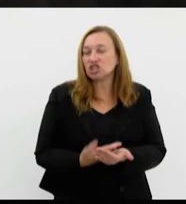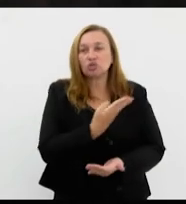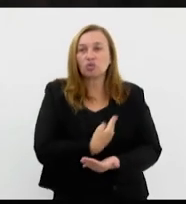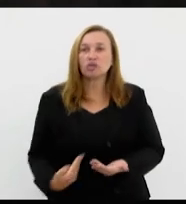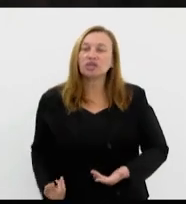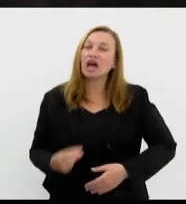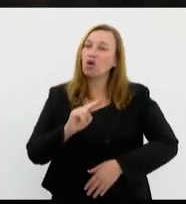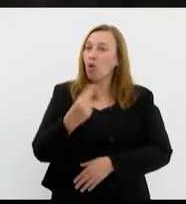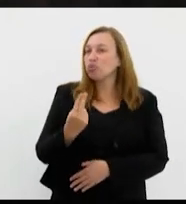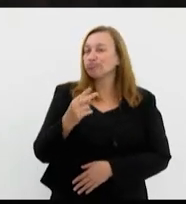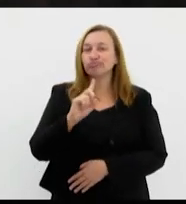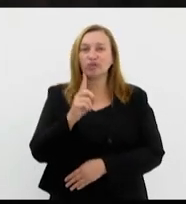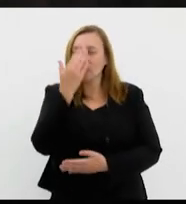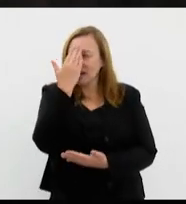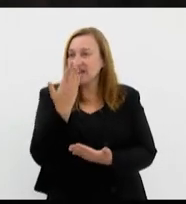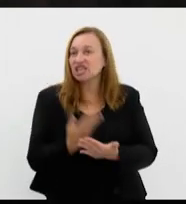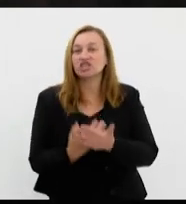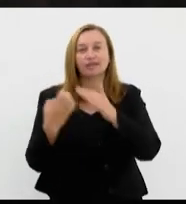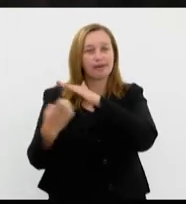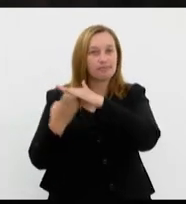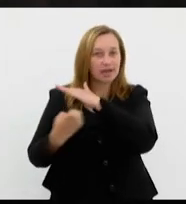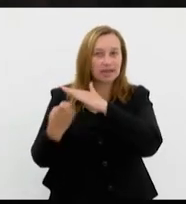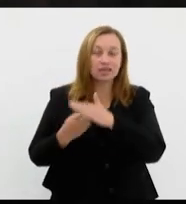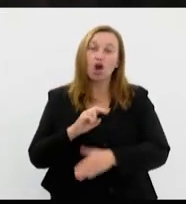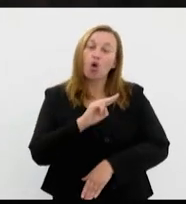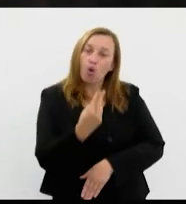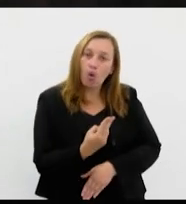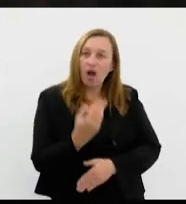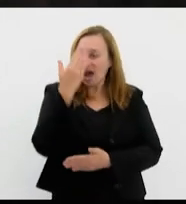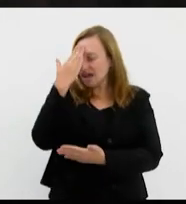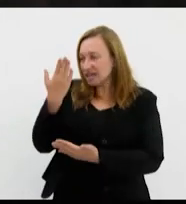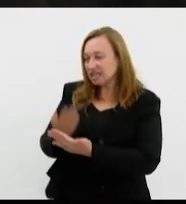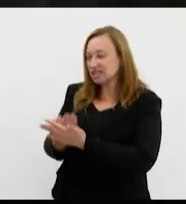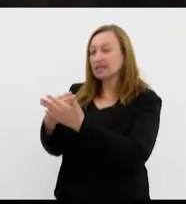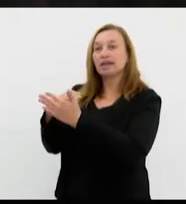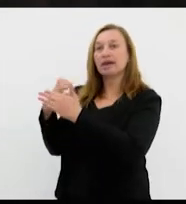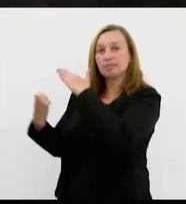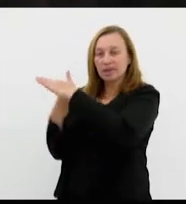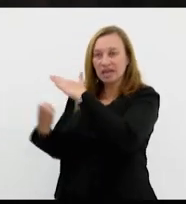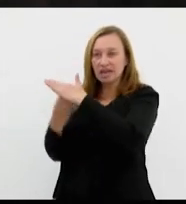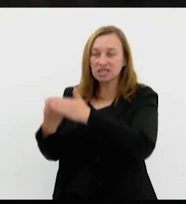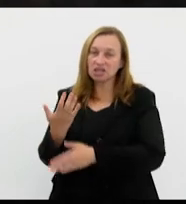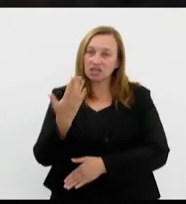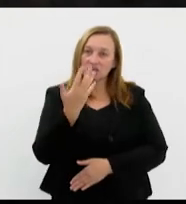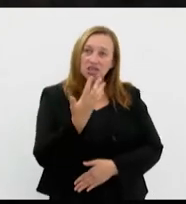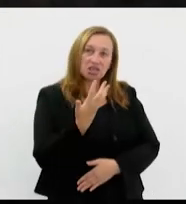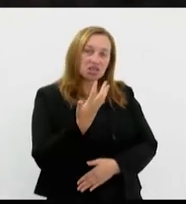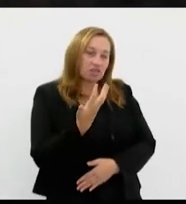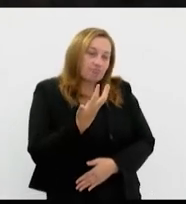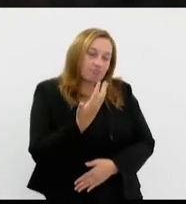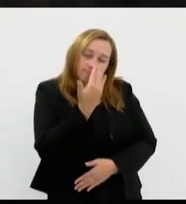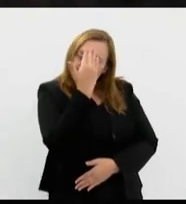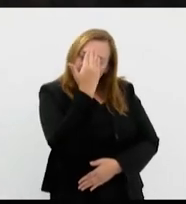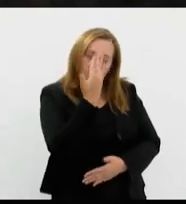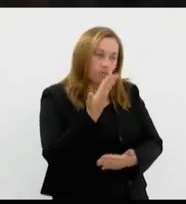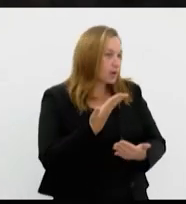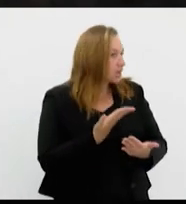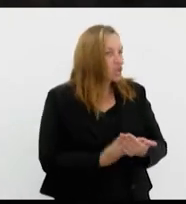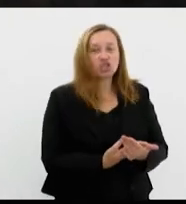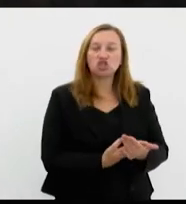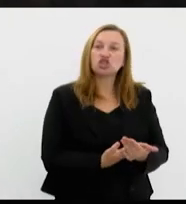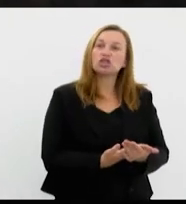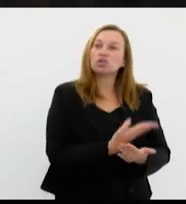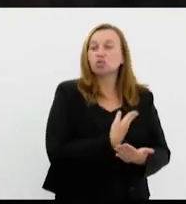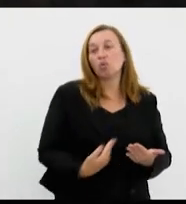não acredita na concessionária. Ou acredita na concessionária ou não acredita no governo. Ou a linha